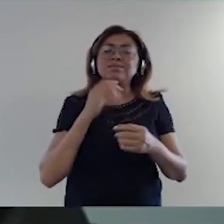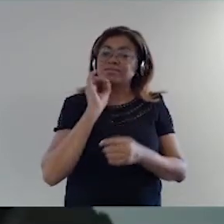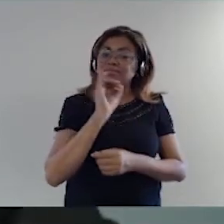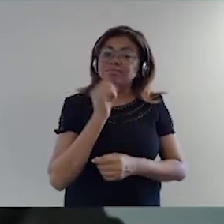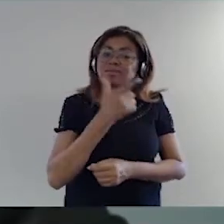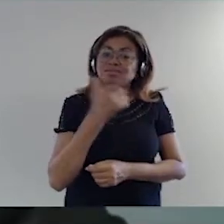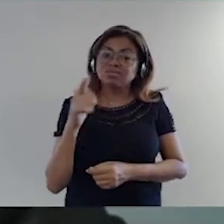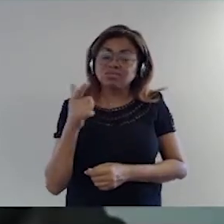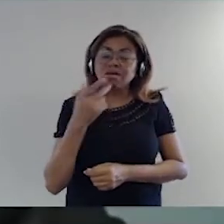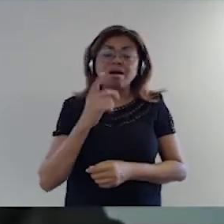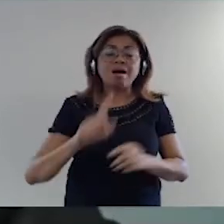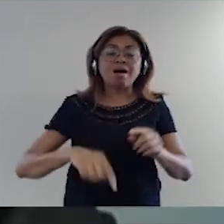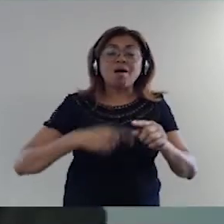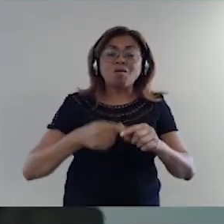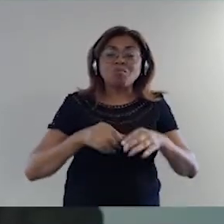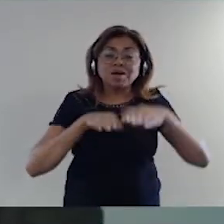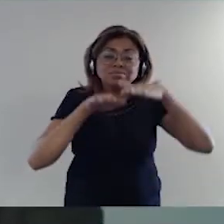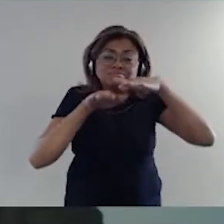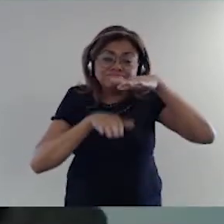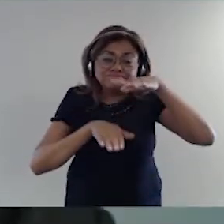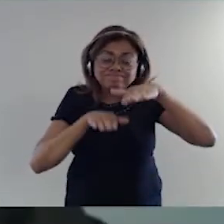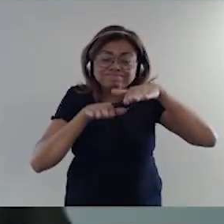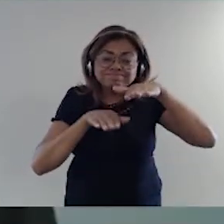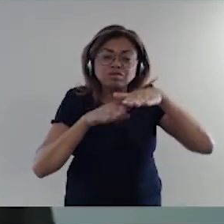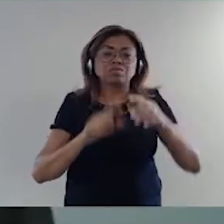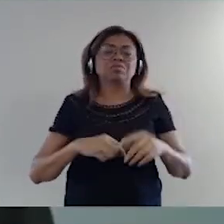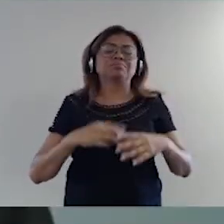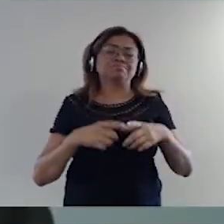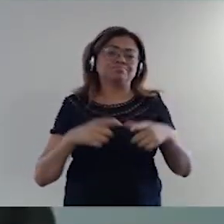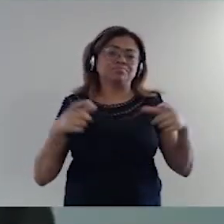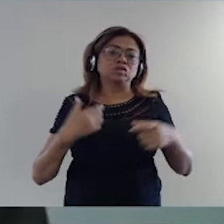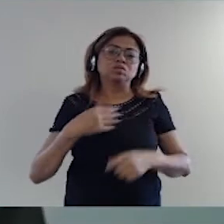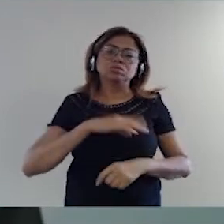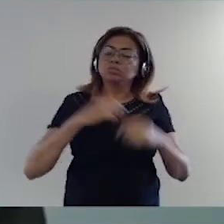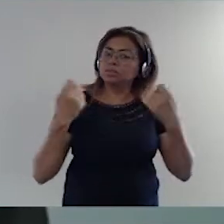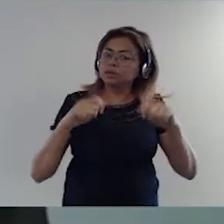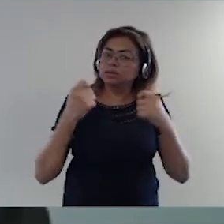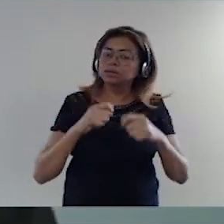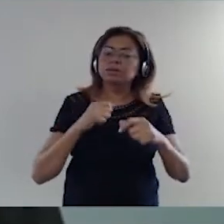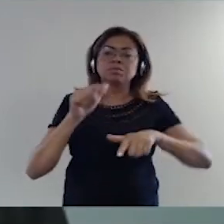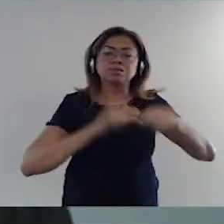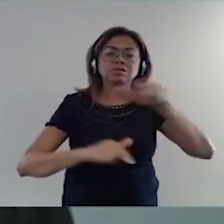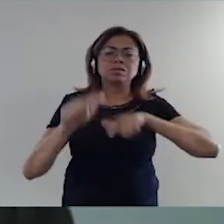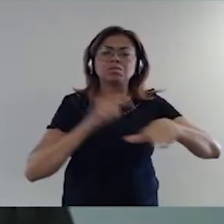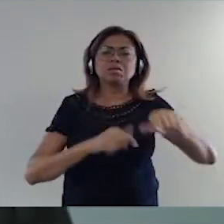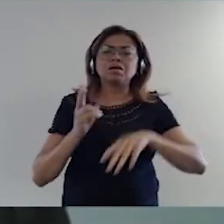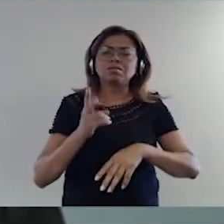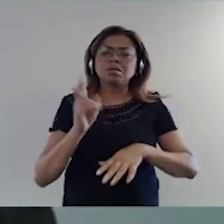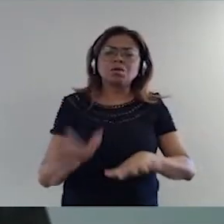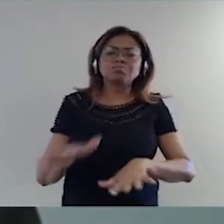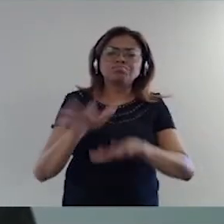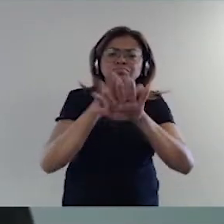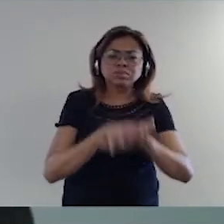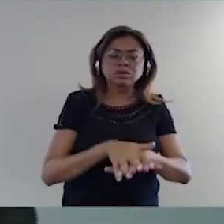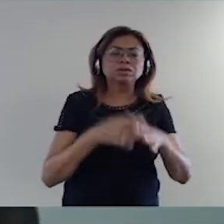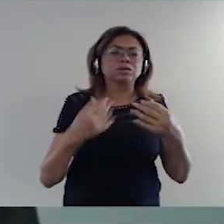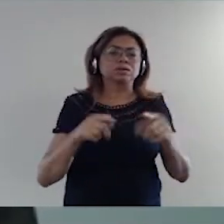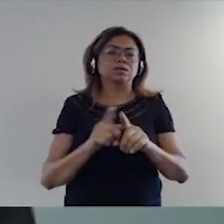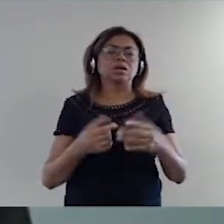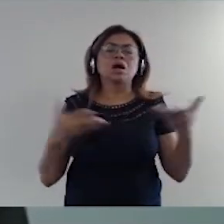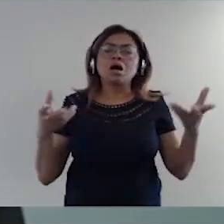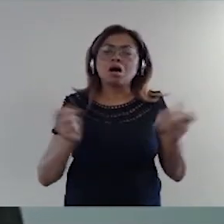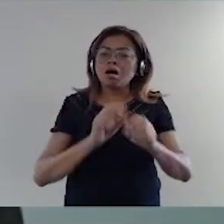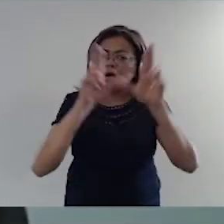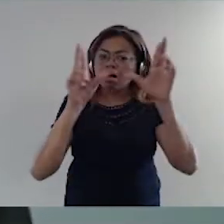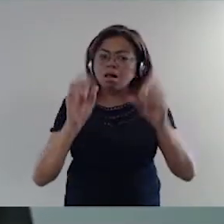E isso não pode ocorrer. Nós temos de trabalhar a inovação sempre com inclusividade. Claro que é um momento novo,